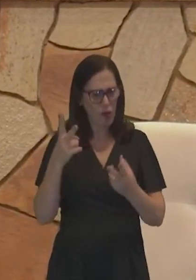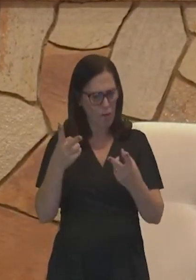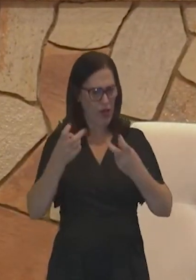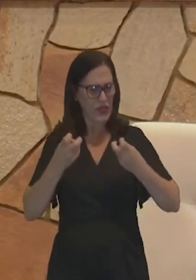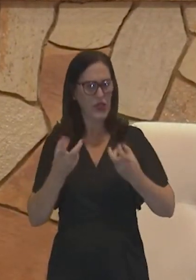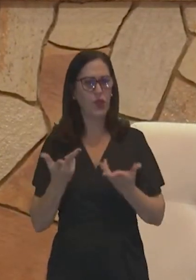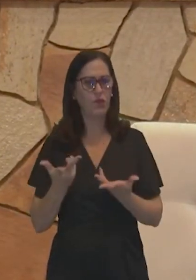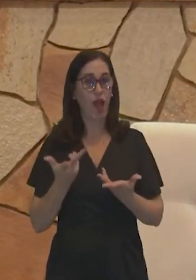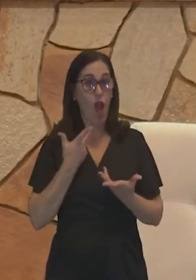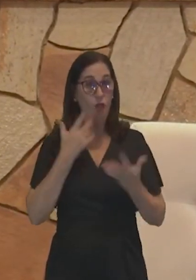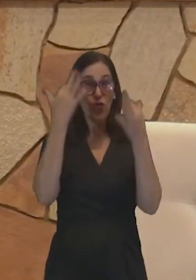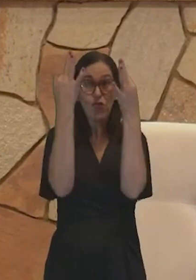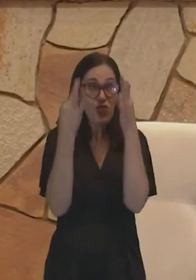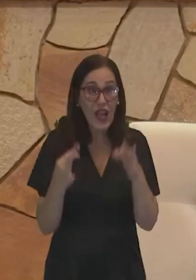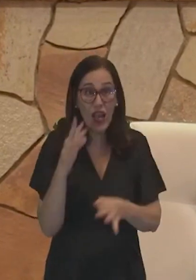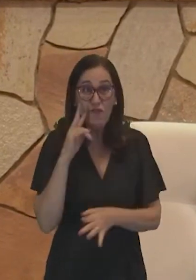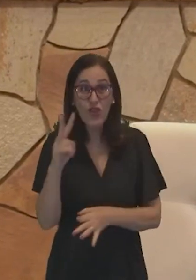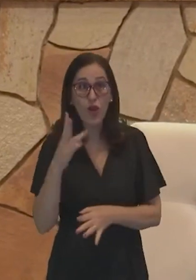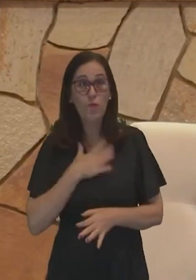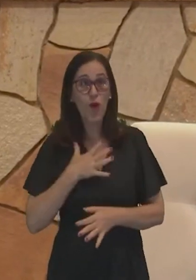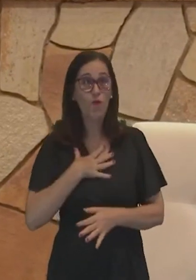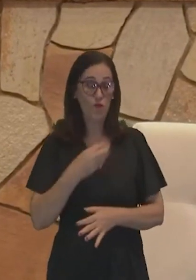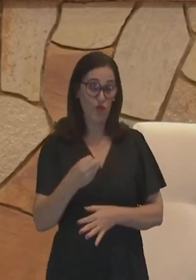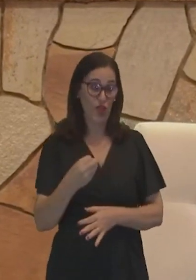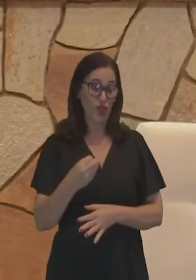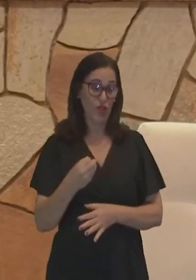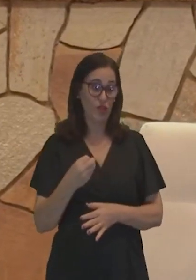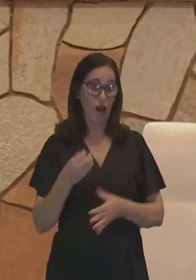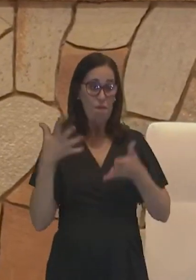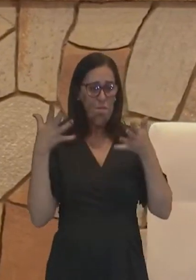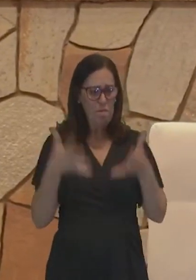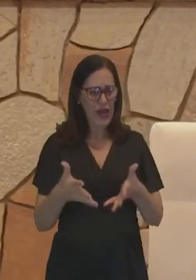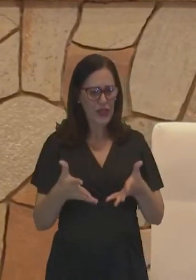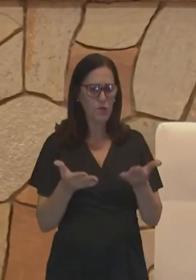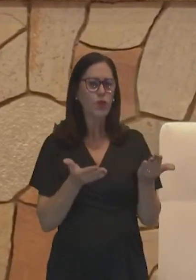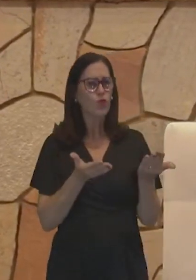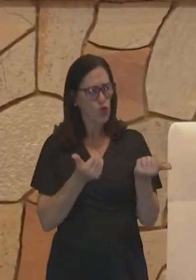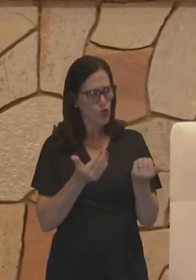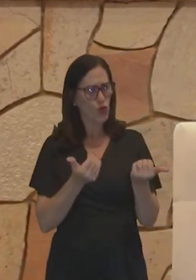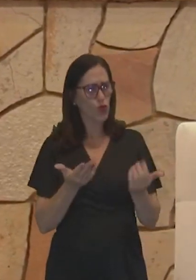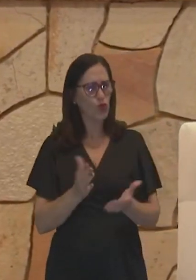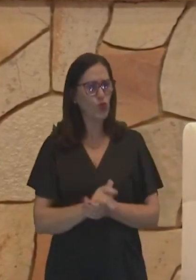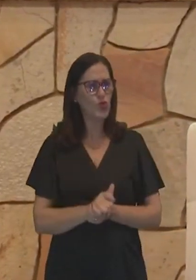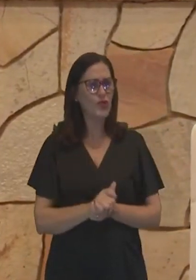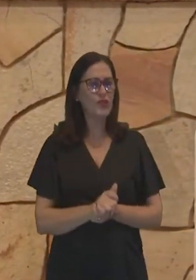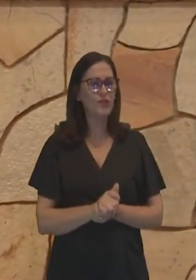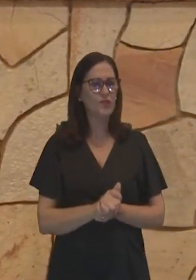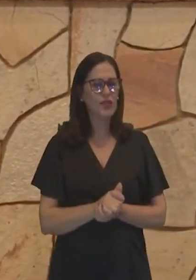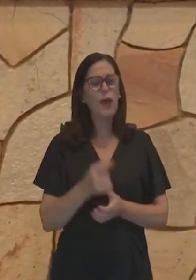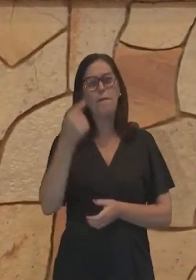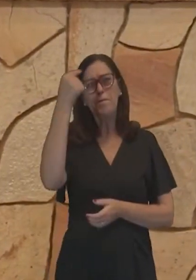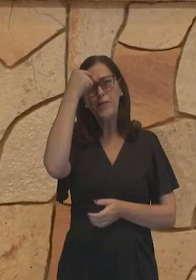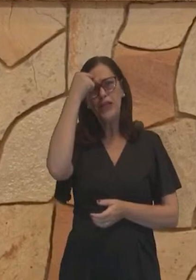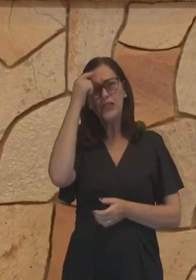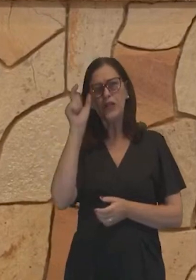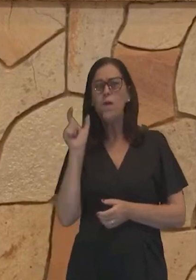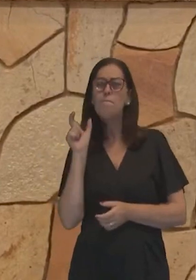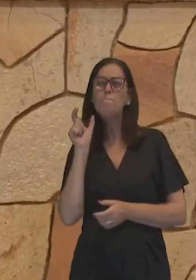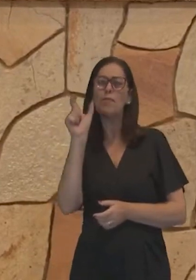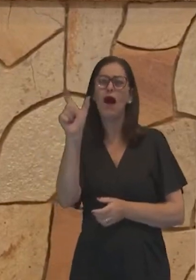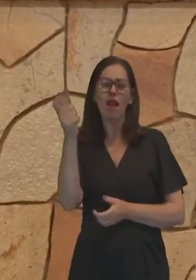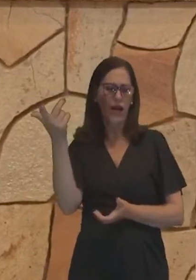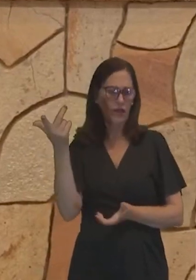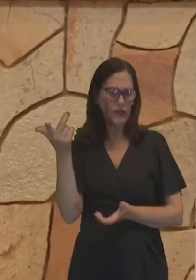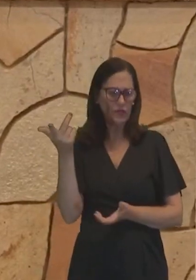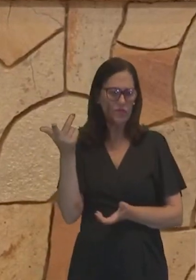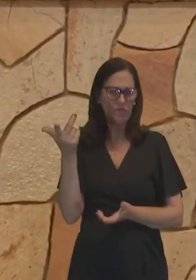Eu fico muito feliz de ver o meu filho envolvido com essa juventude. E pensando numa palavra